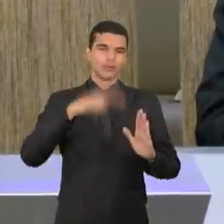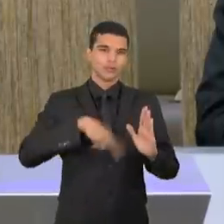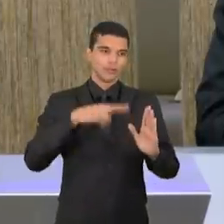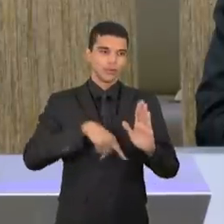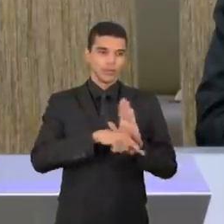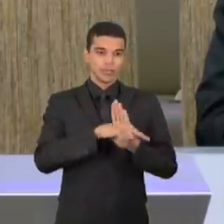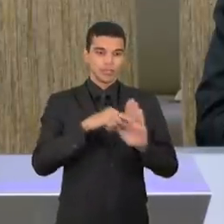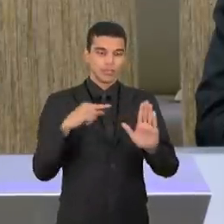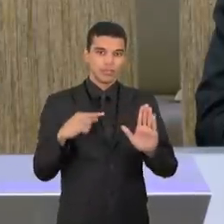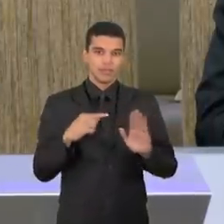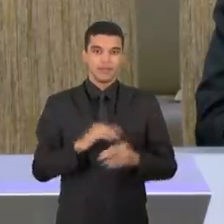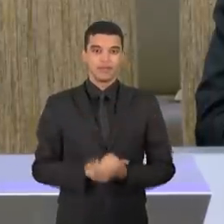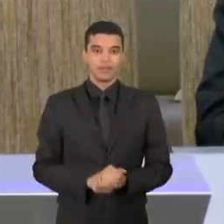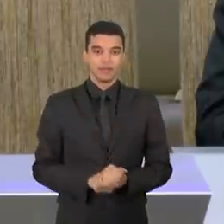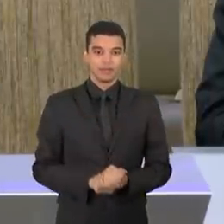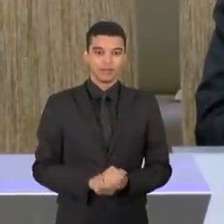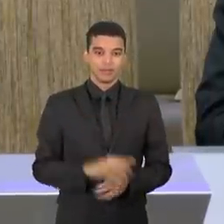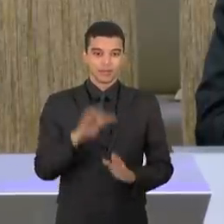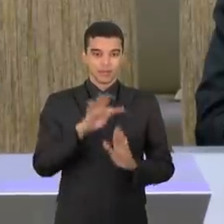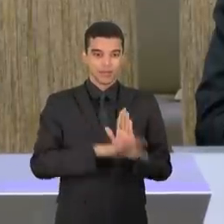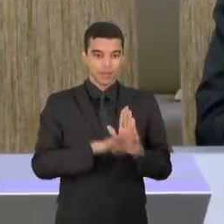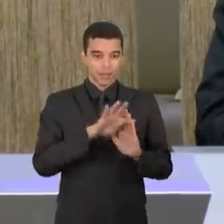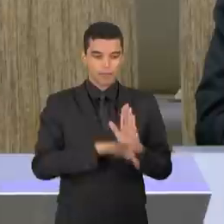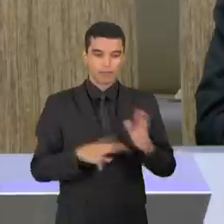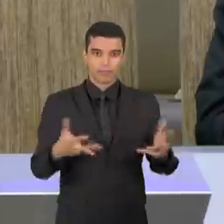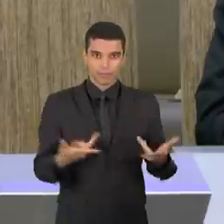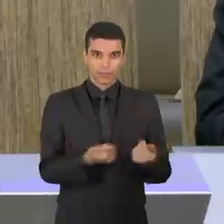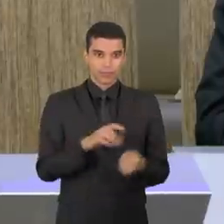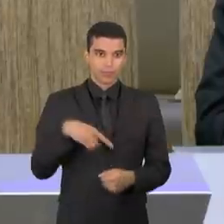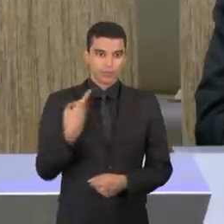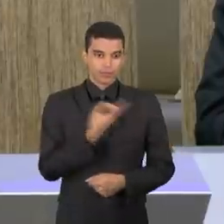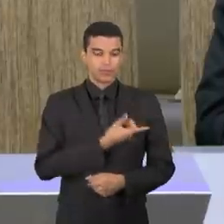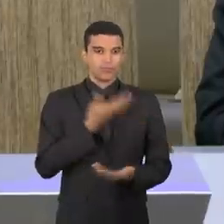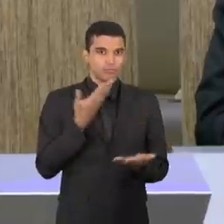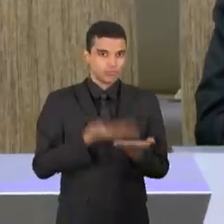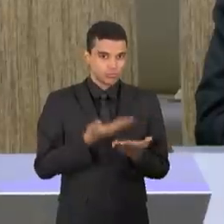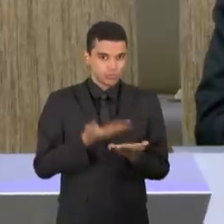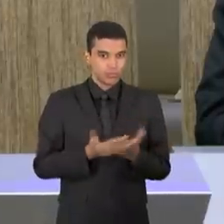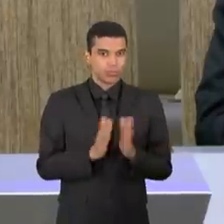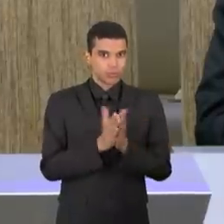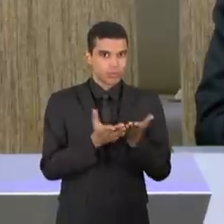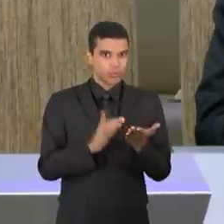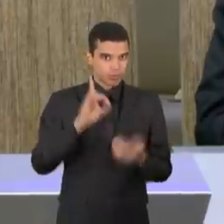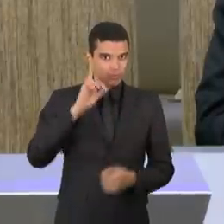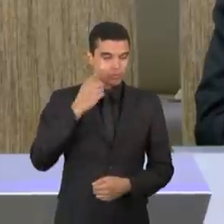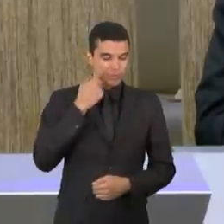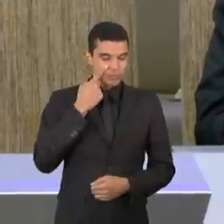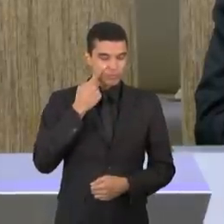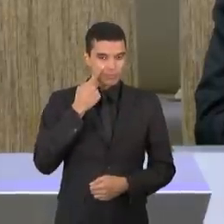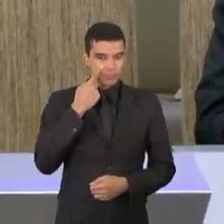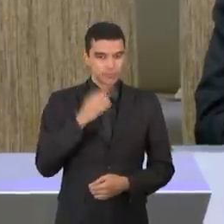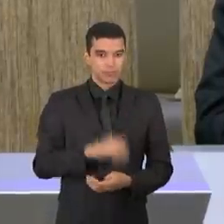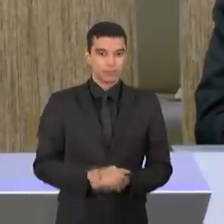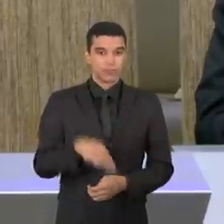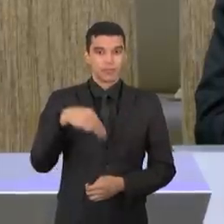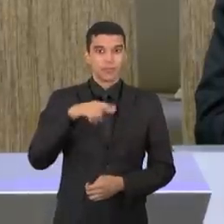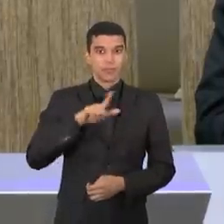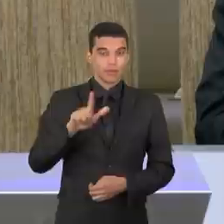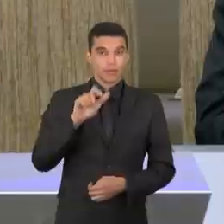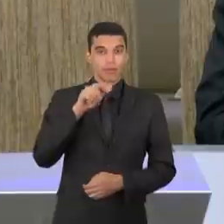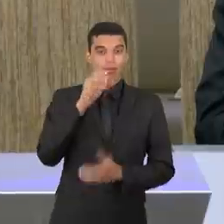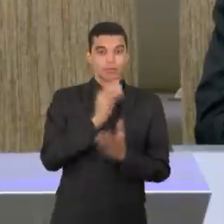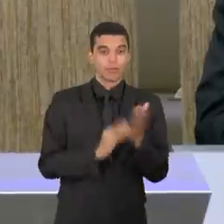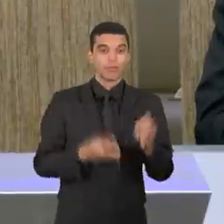aqui, que é maravilhoso. Nós estamos estudando a palavra de Deus. Malaquias, no capítulo 4, versículo 1, ele